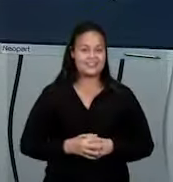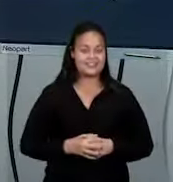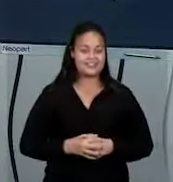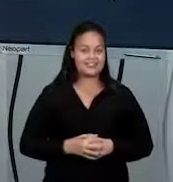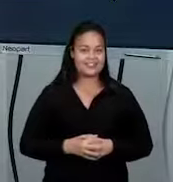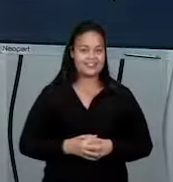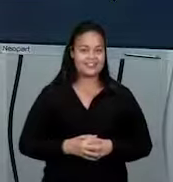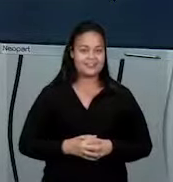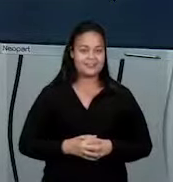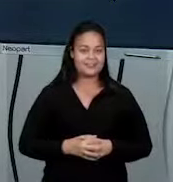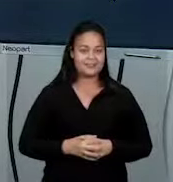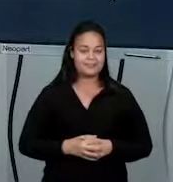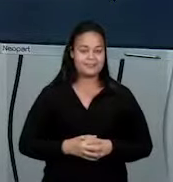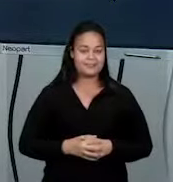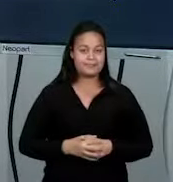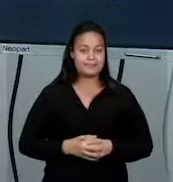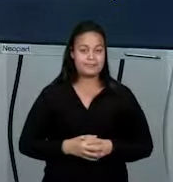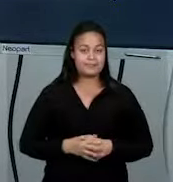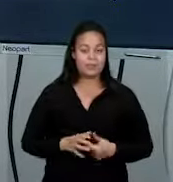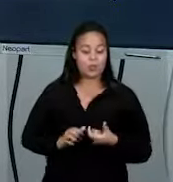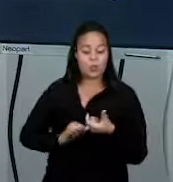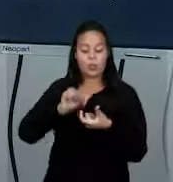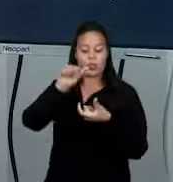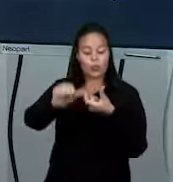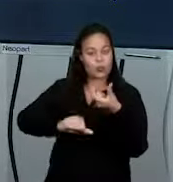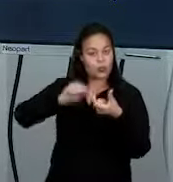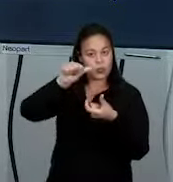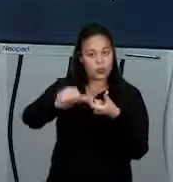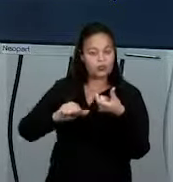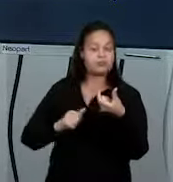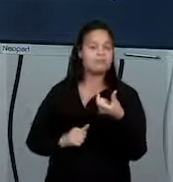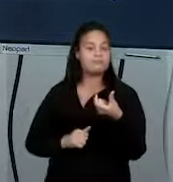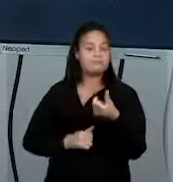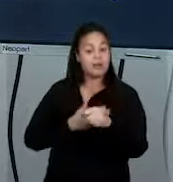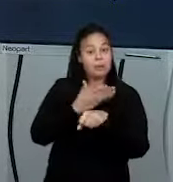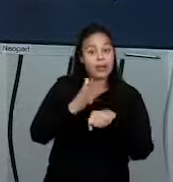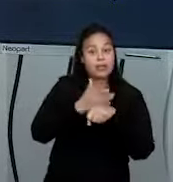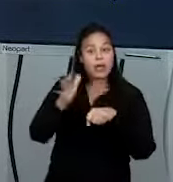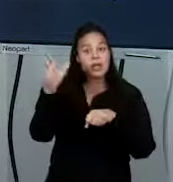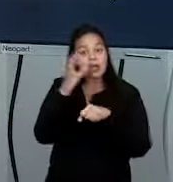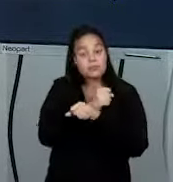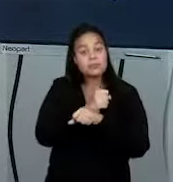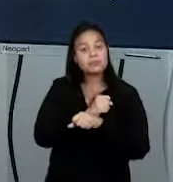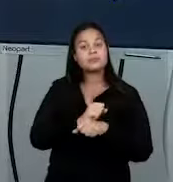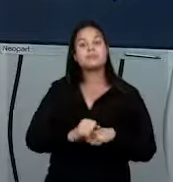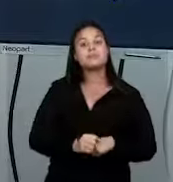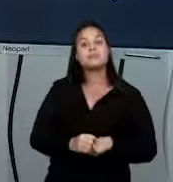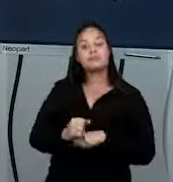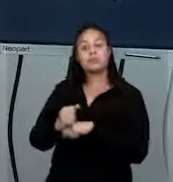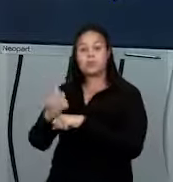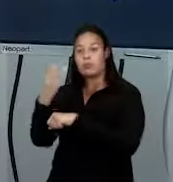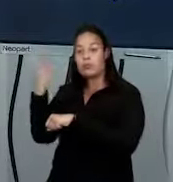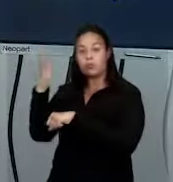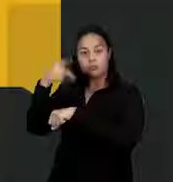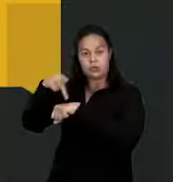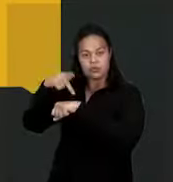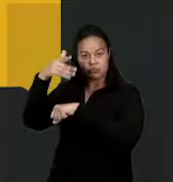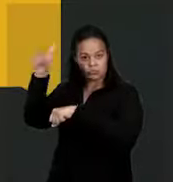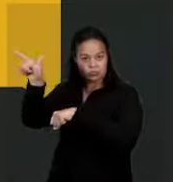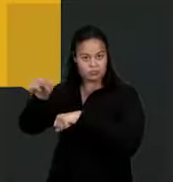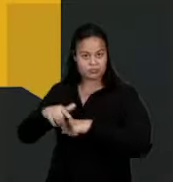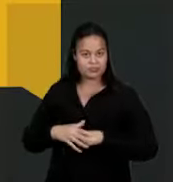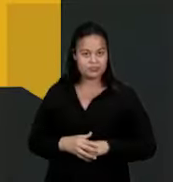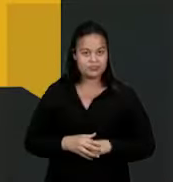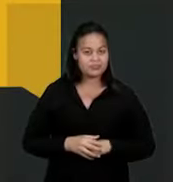E vamos ter a conversão de unidades, de unidade prática para sistema internacional.